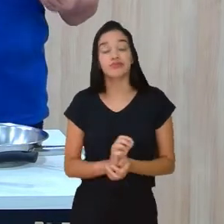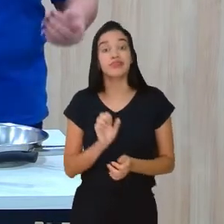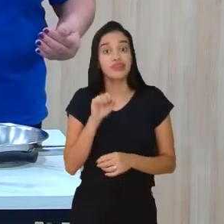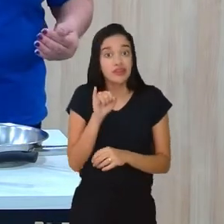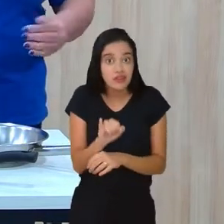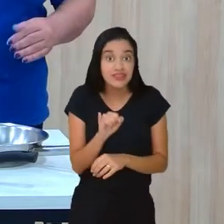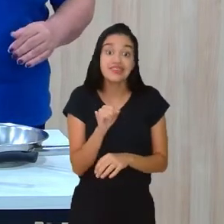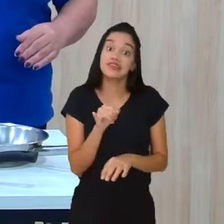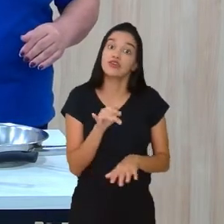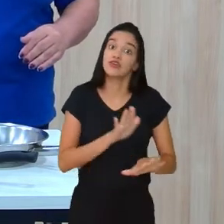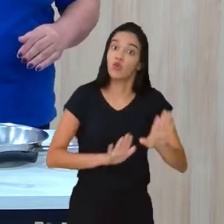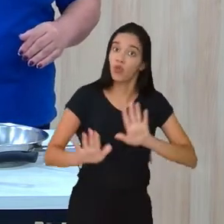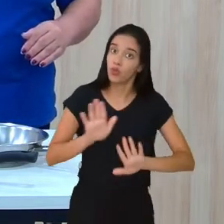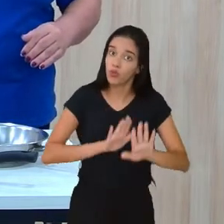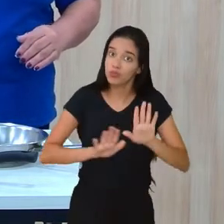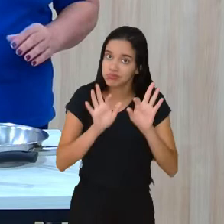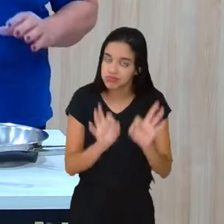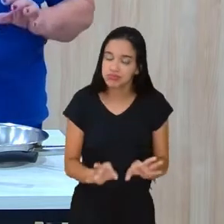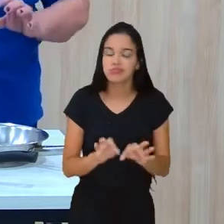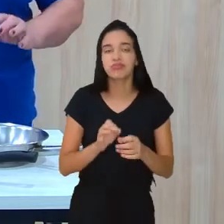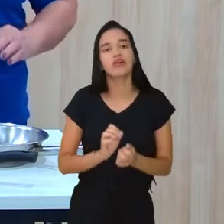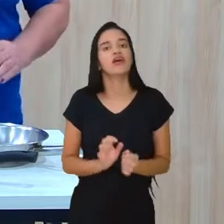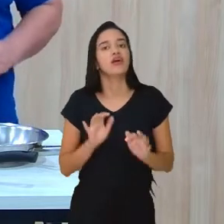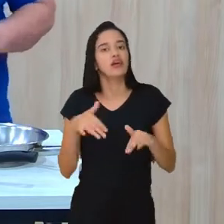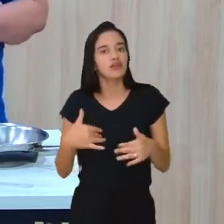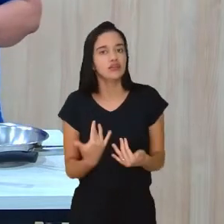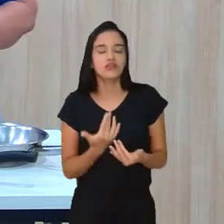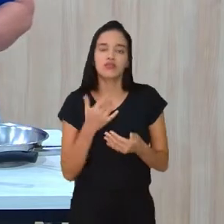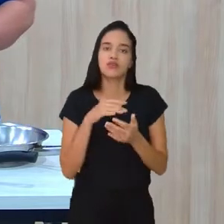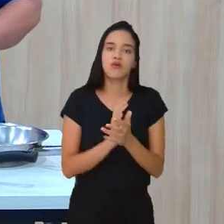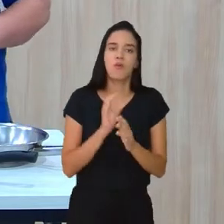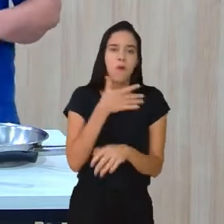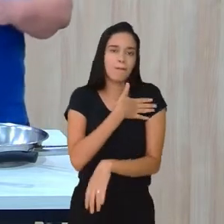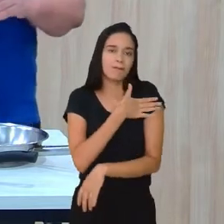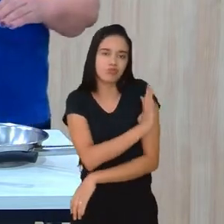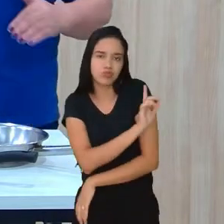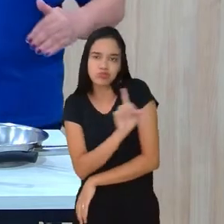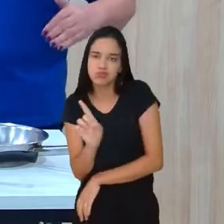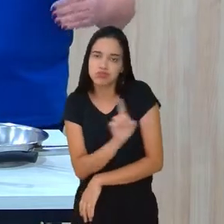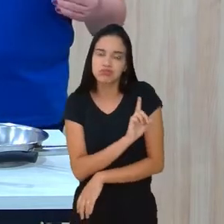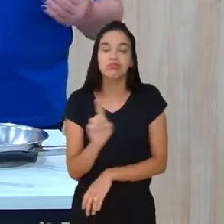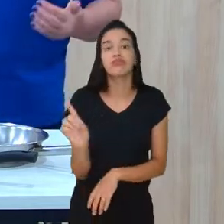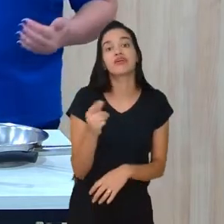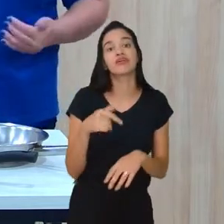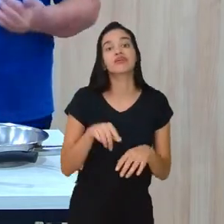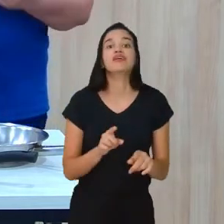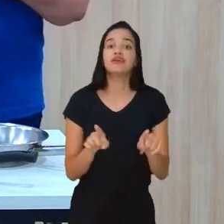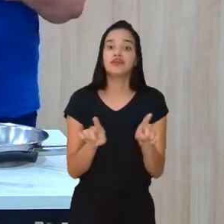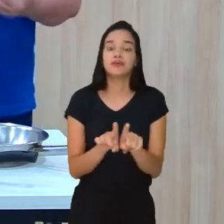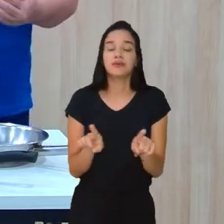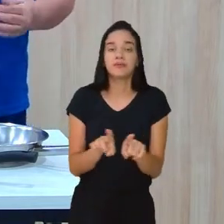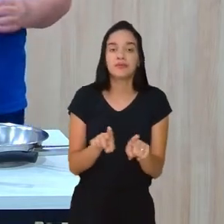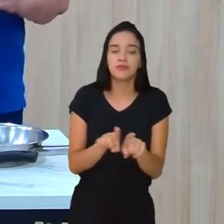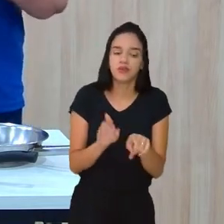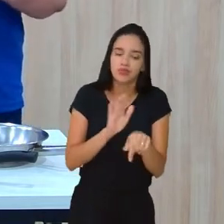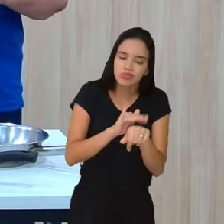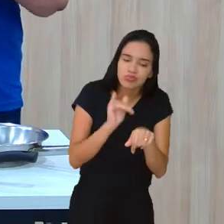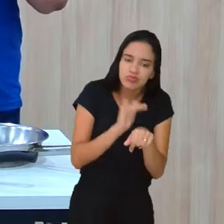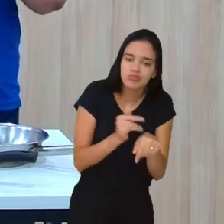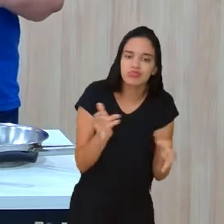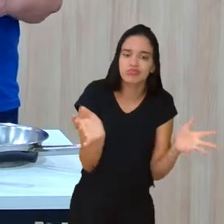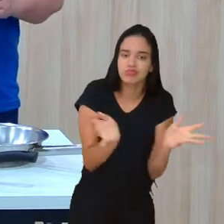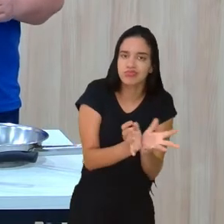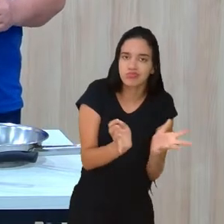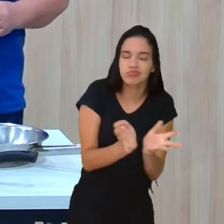se não tivermos os cuidados devidos. Então, vamos dizer não ao preconceito e vamos abraçar, acolher, claro,